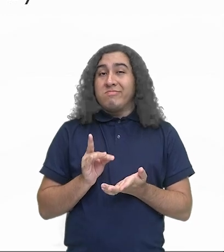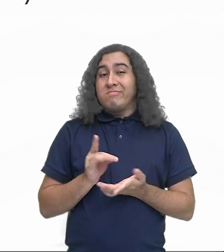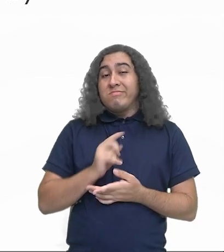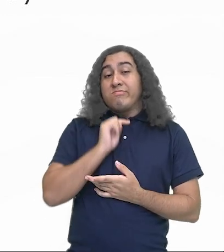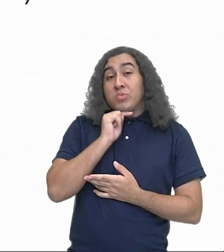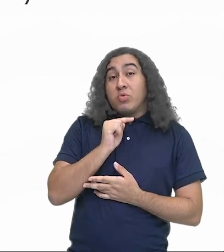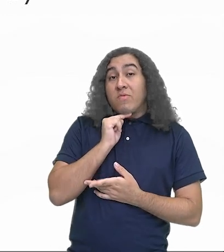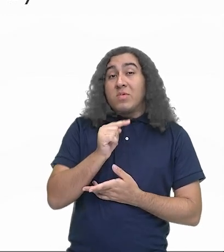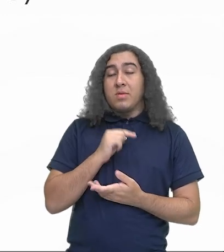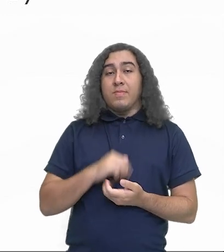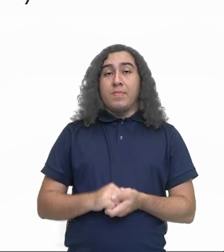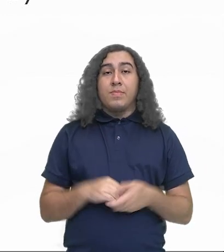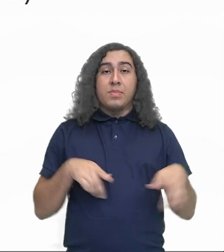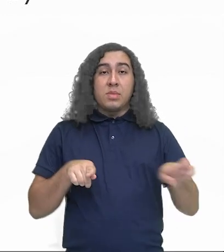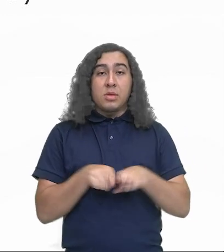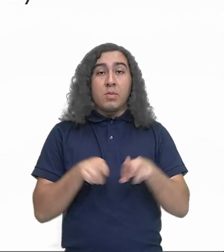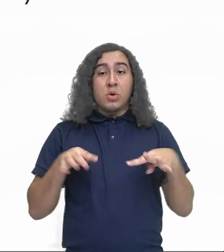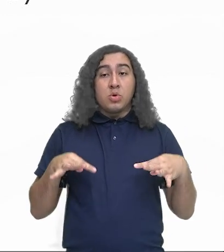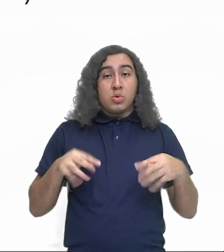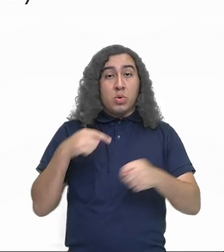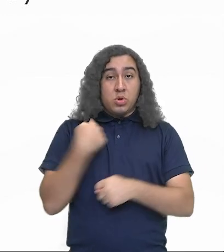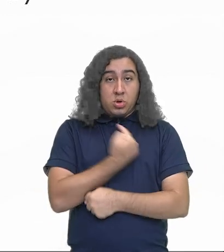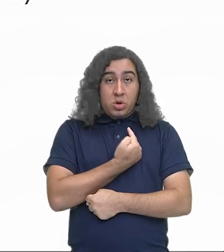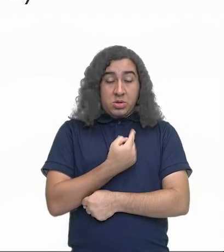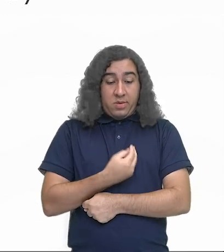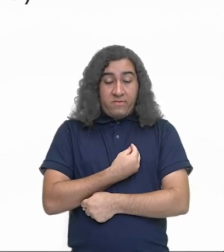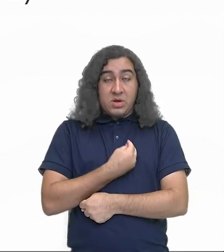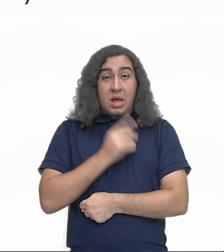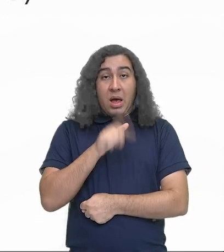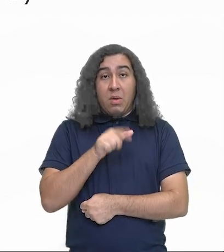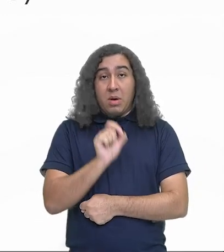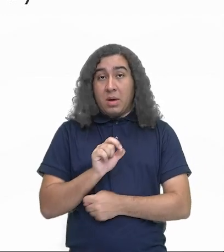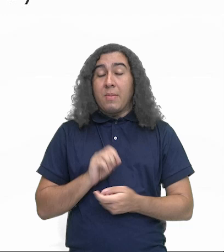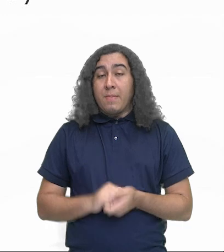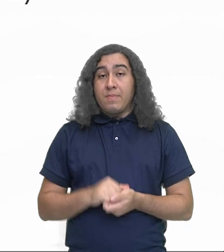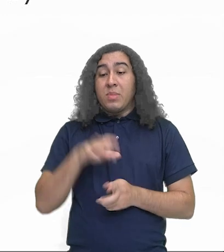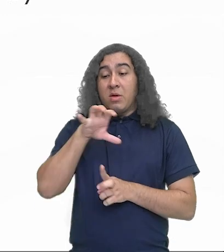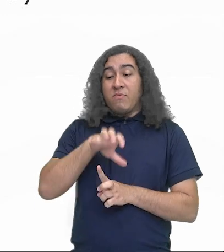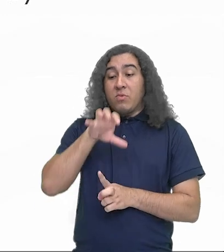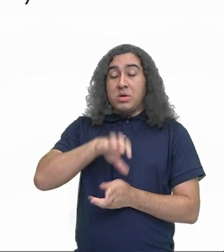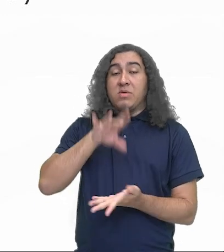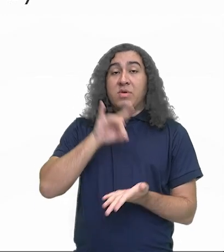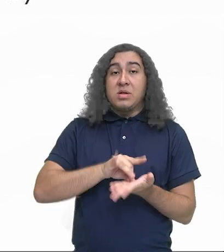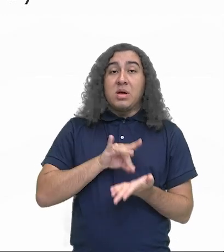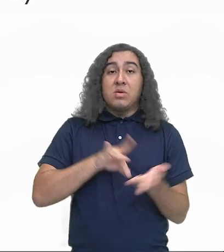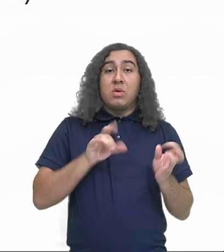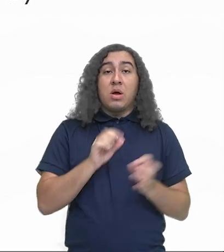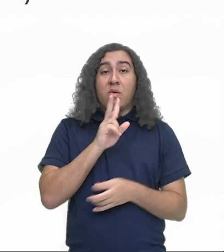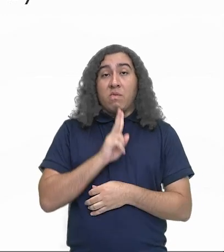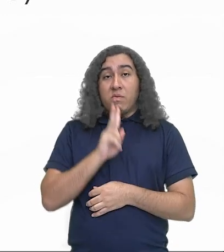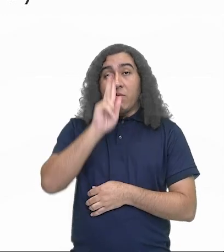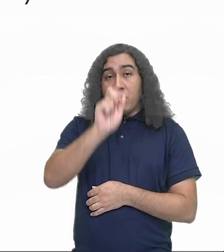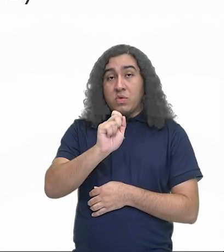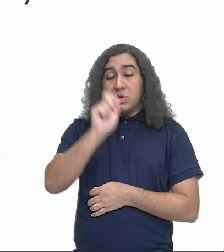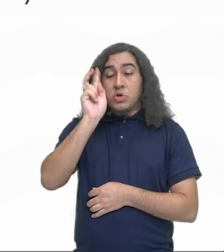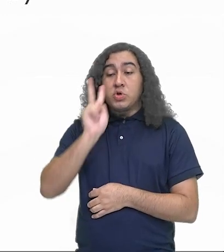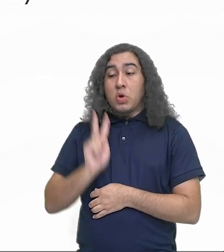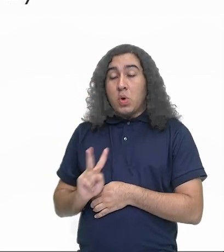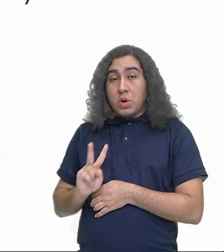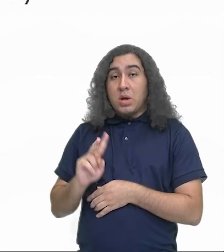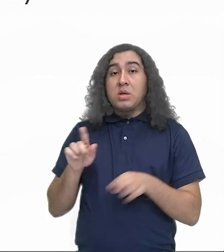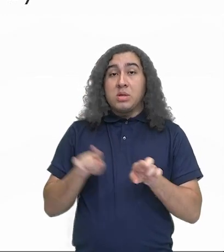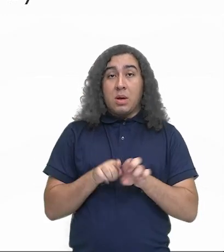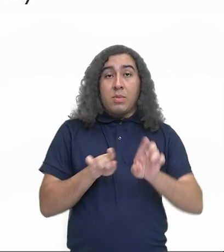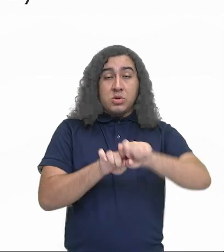assim e que os dados da nossa vida são fortemente influenciados por forças históricas